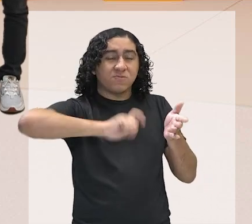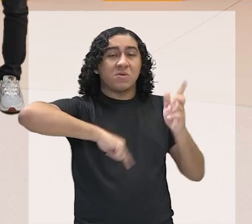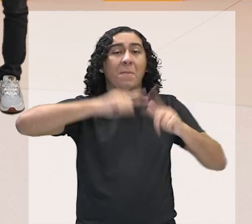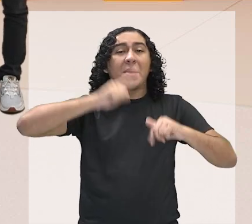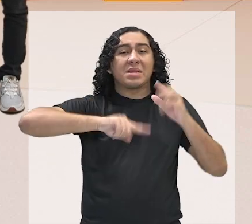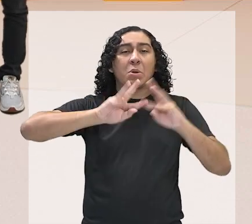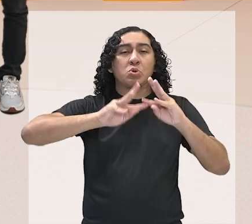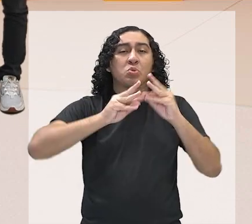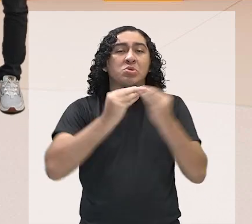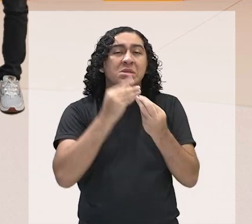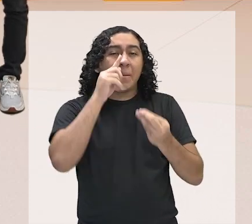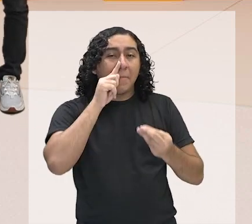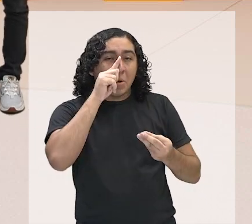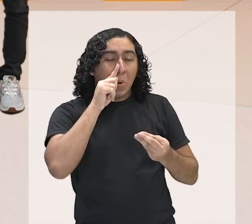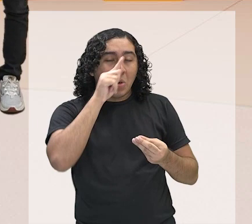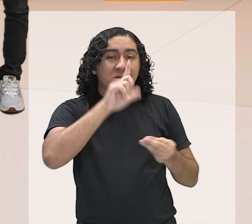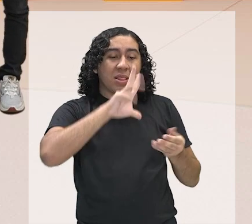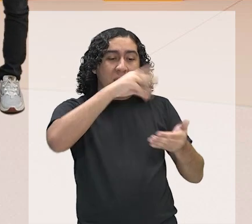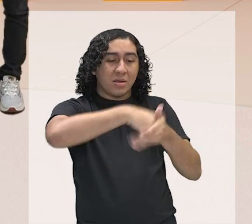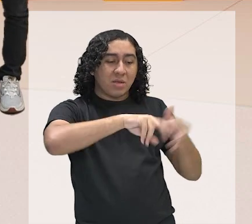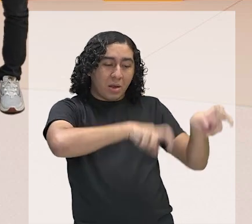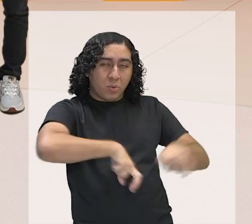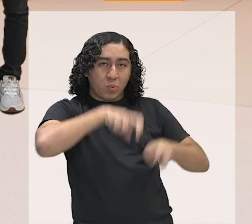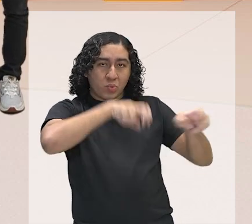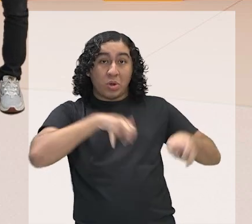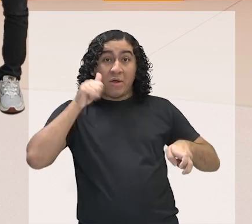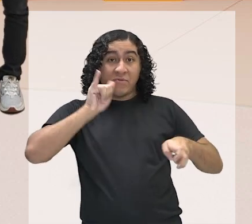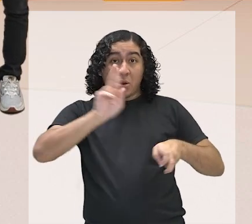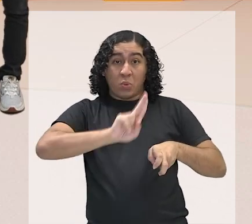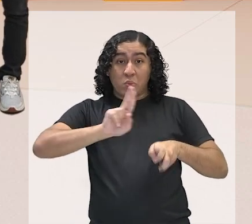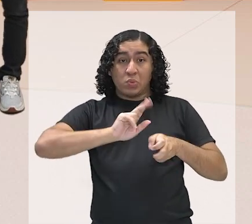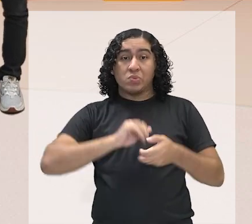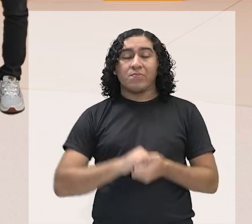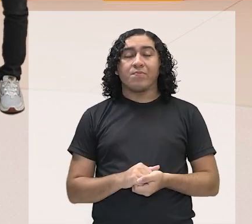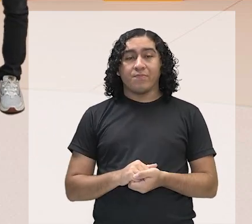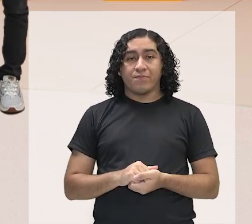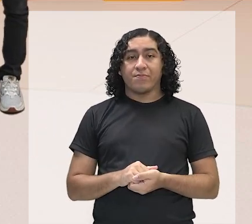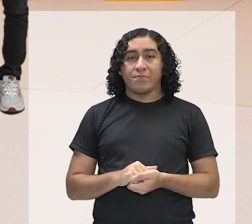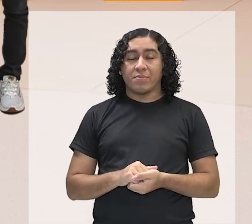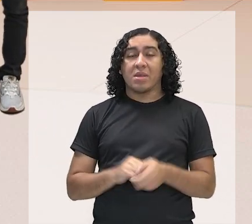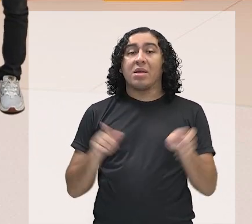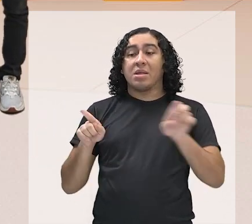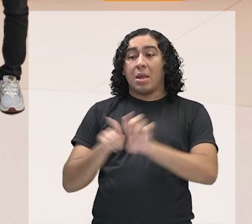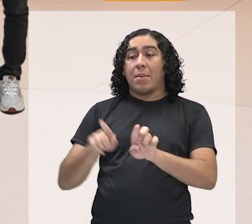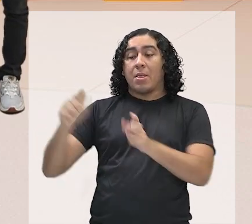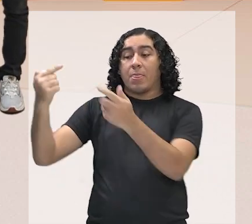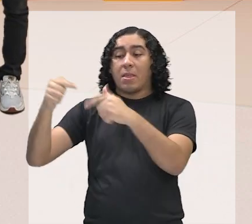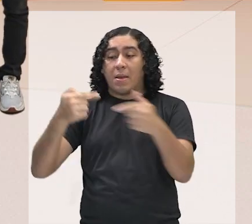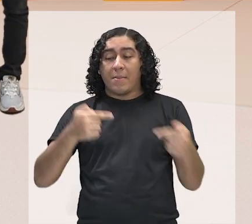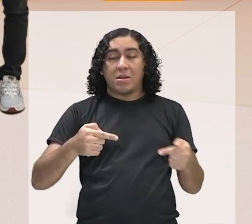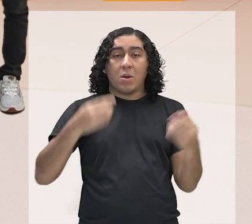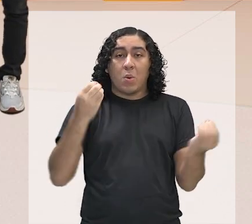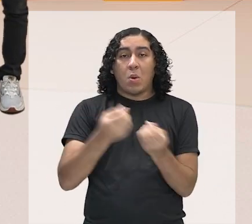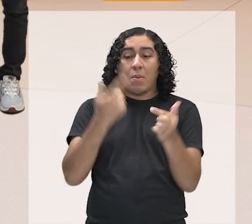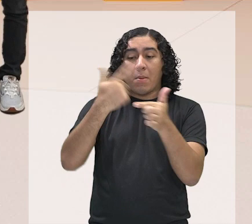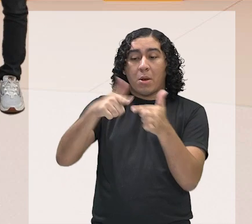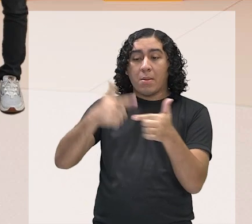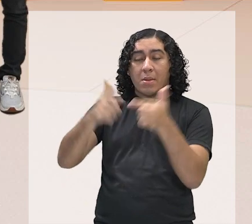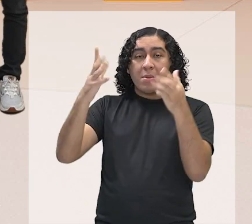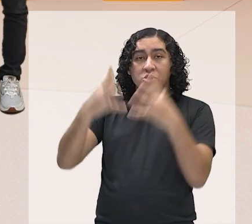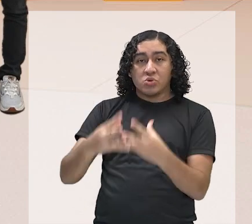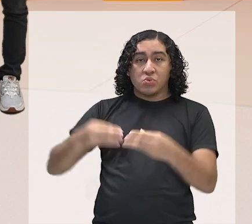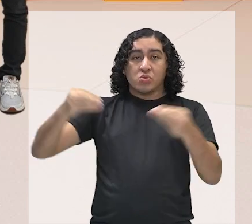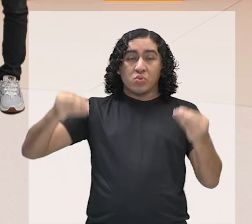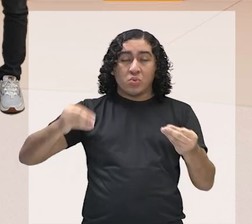agricultura. Temos também como objetivo da Conferência de Estocolmo debater soluções para reduzir